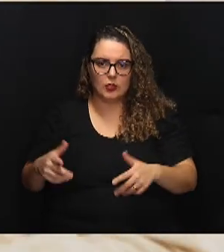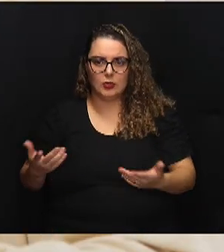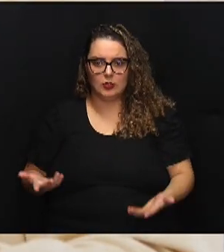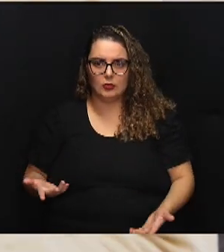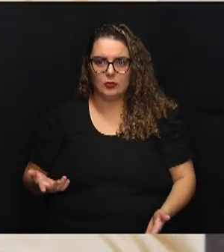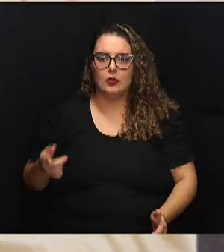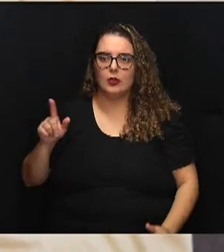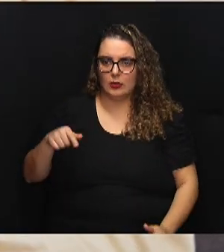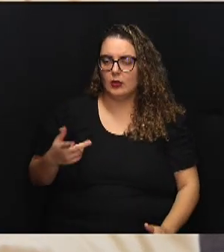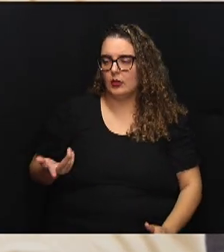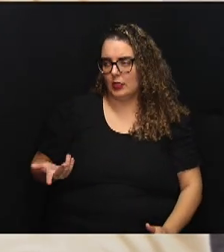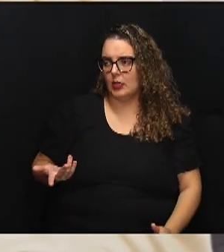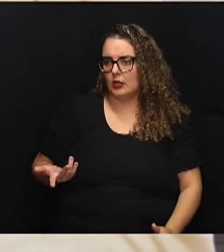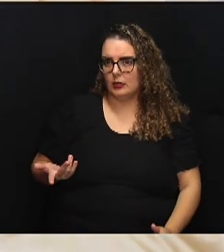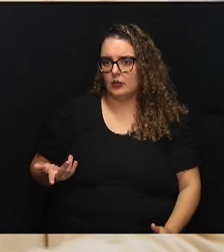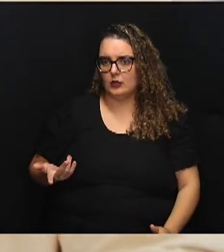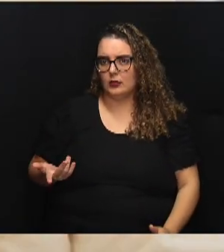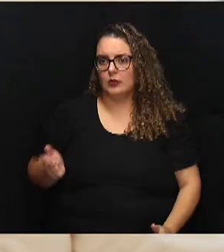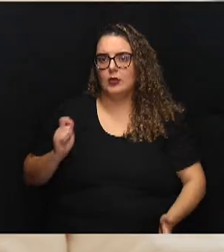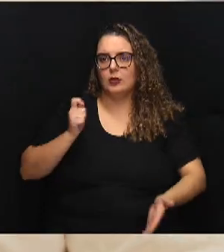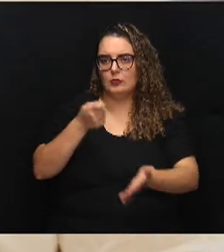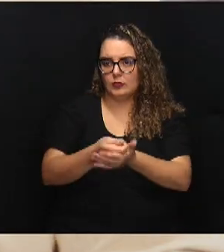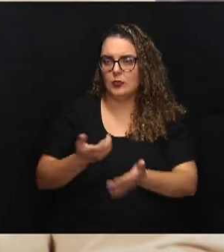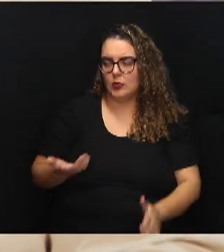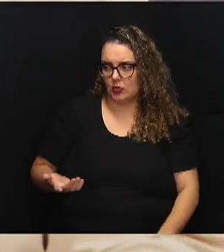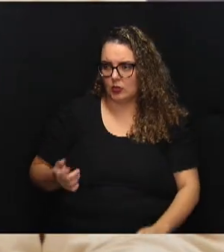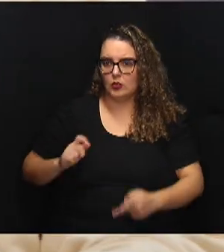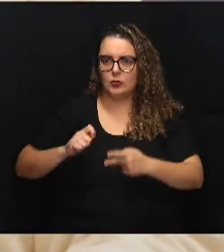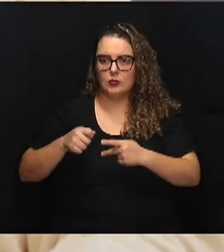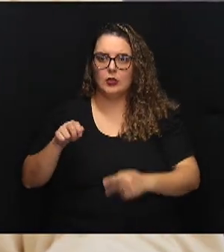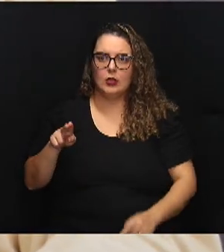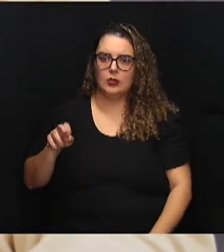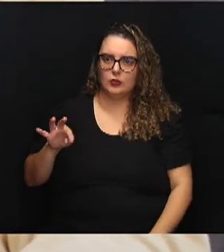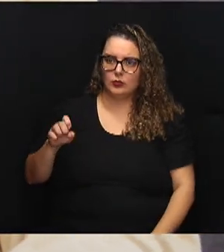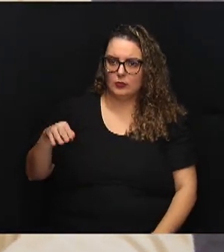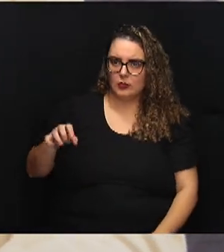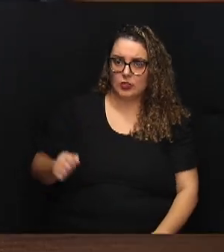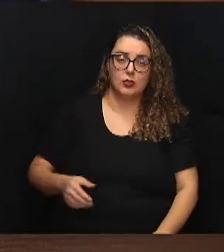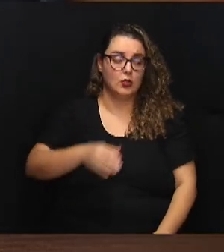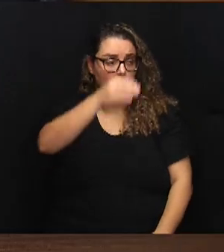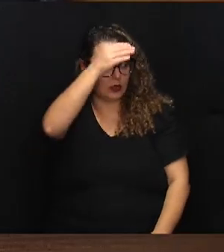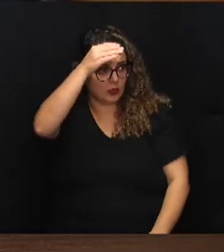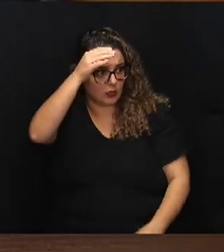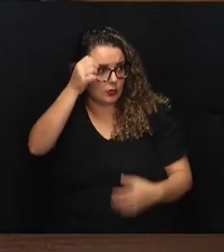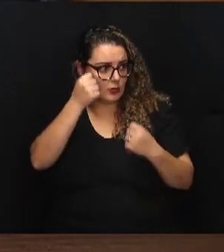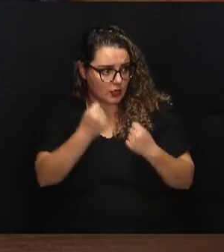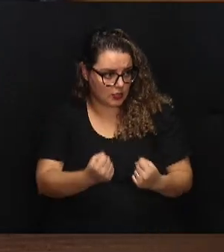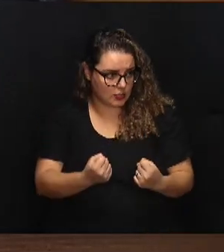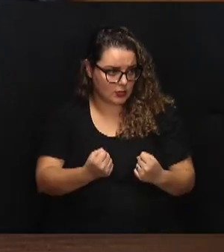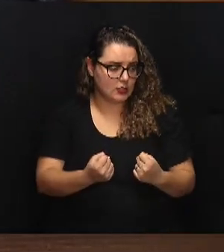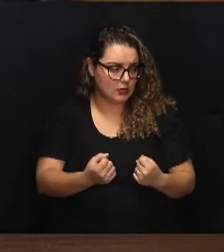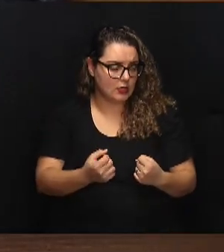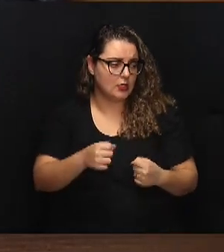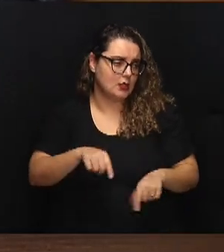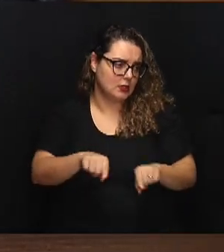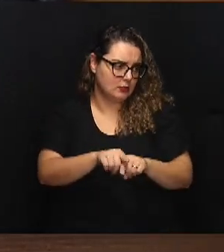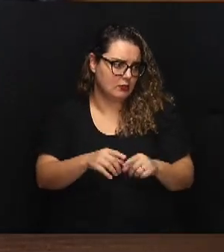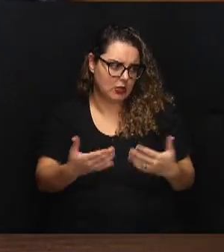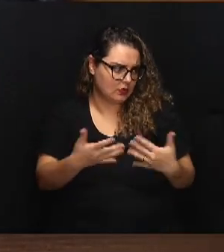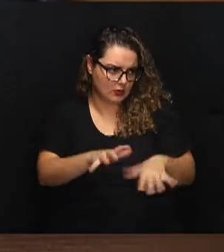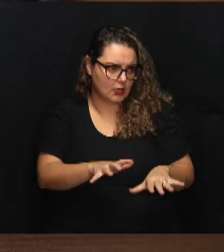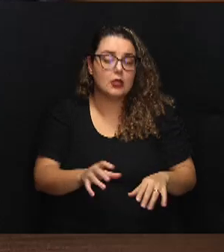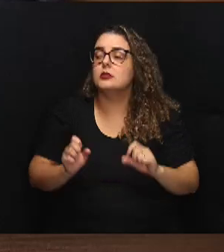será para o pagamento do Pix automático. E o cliente ele pode aceitar ou recusar, né? Exato, de acordo